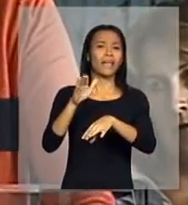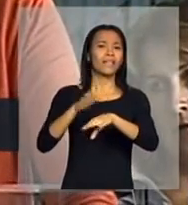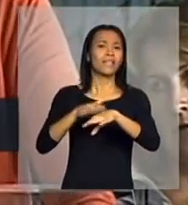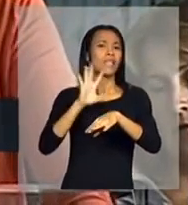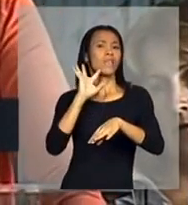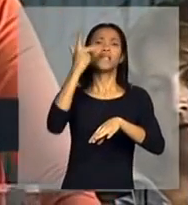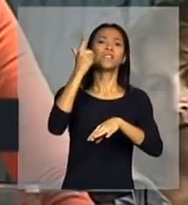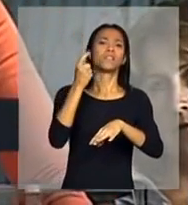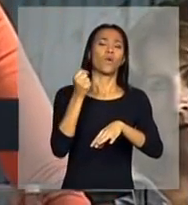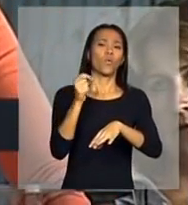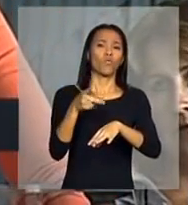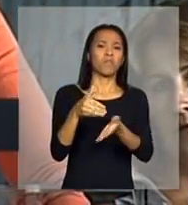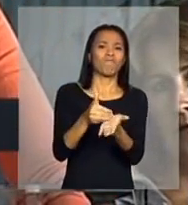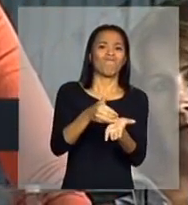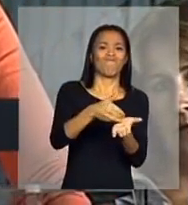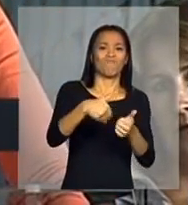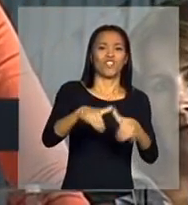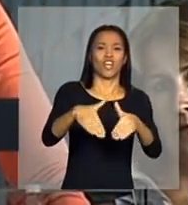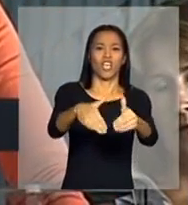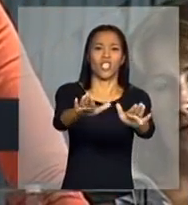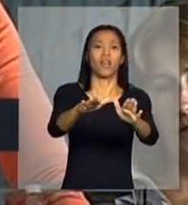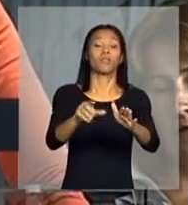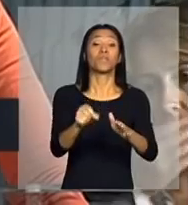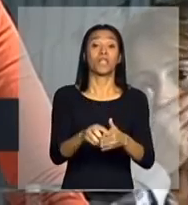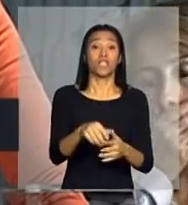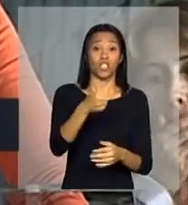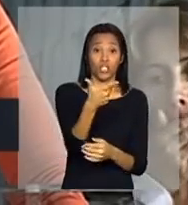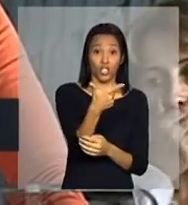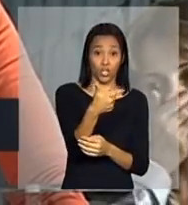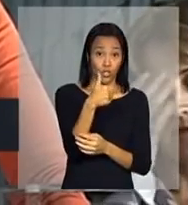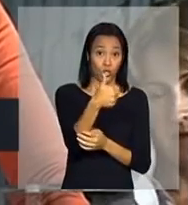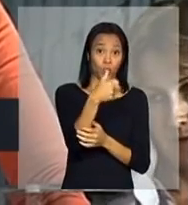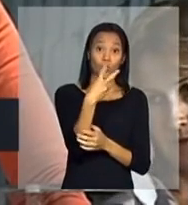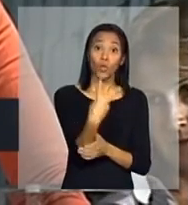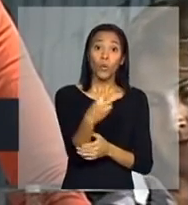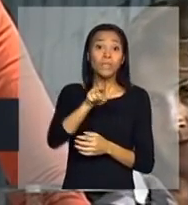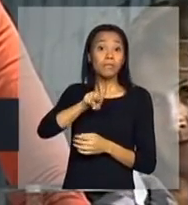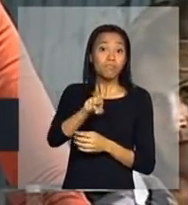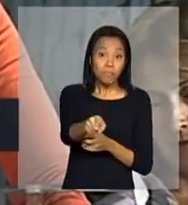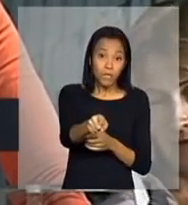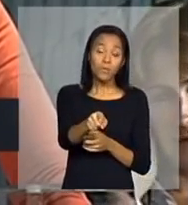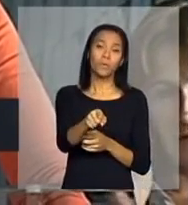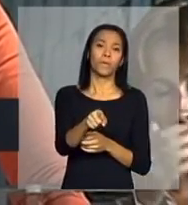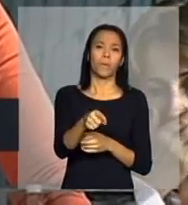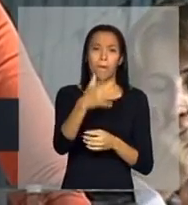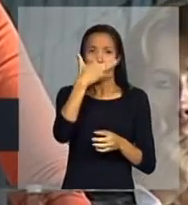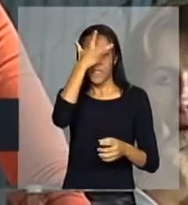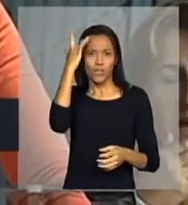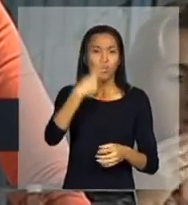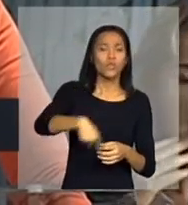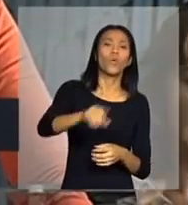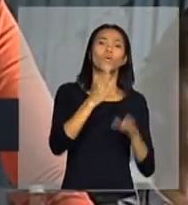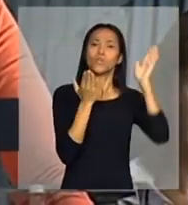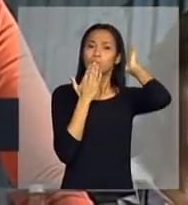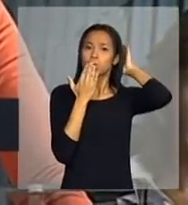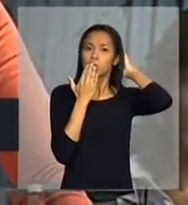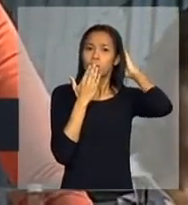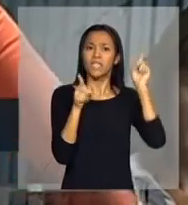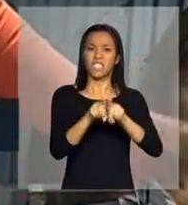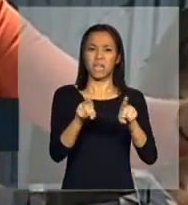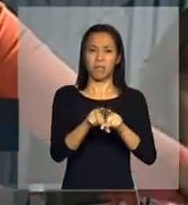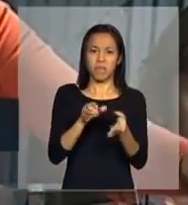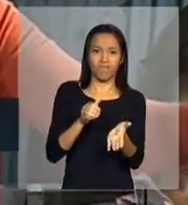Foi para o despejo de 2 mil integrantes Guarani-Kaiowá e para o despejo do corpo do